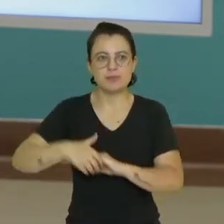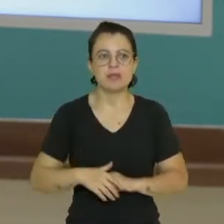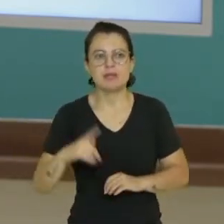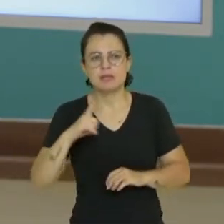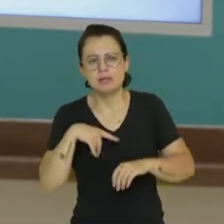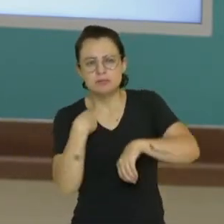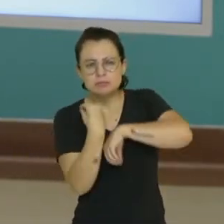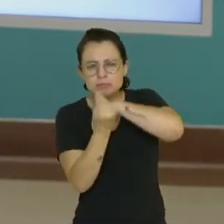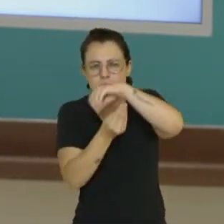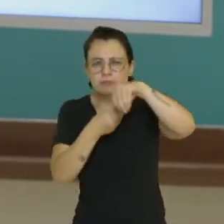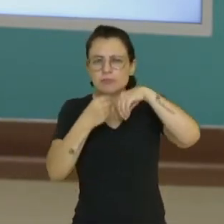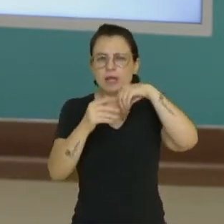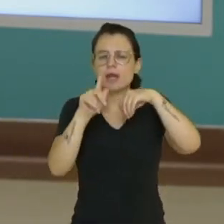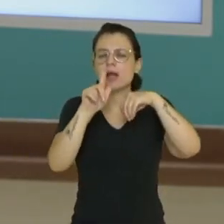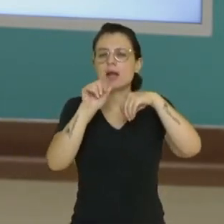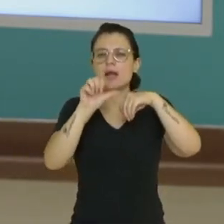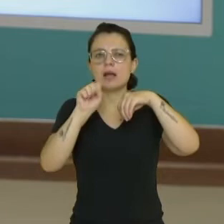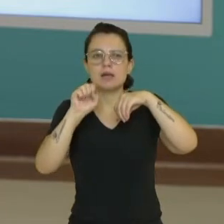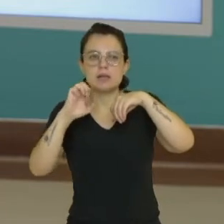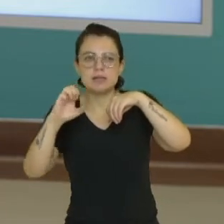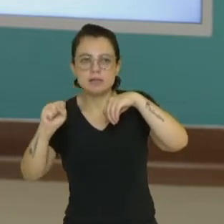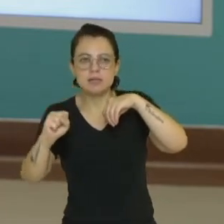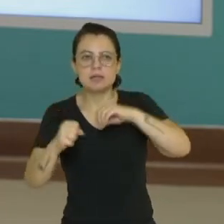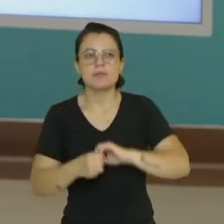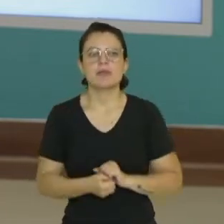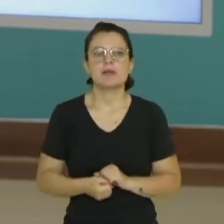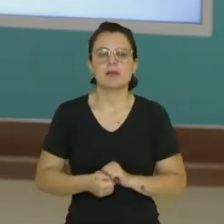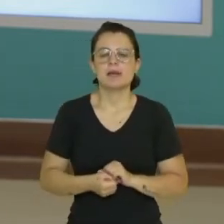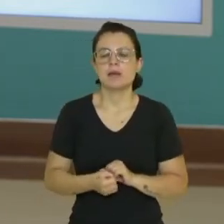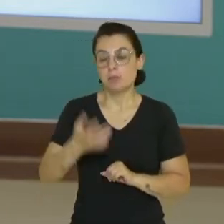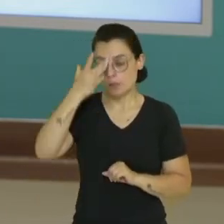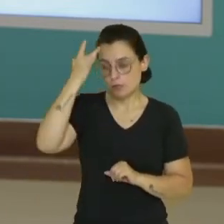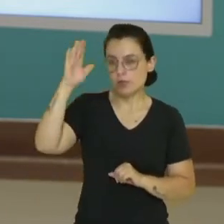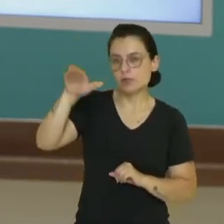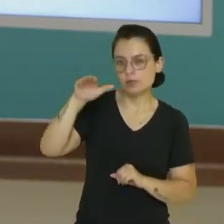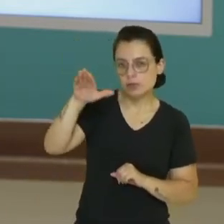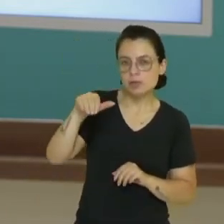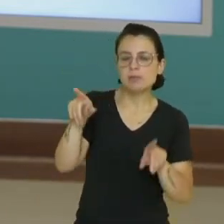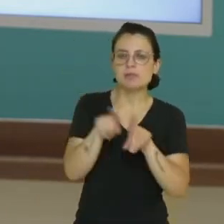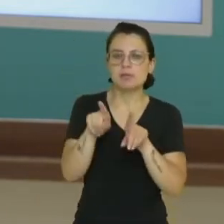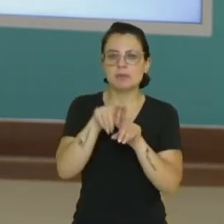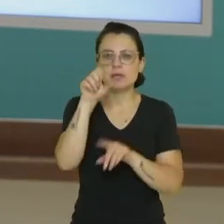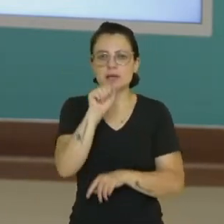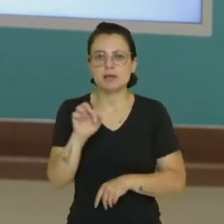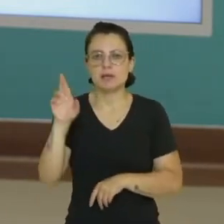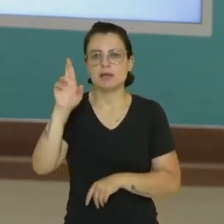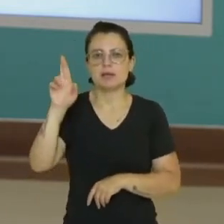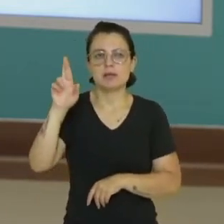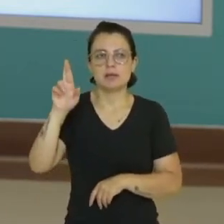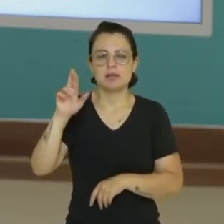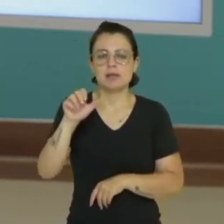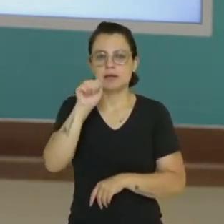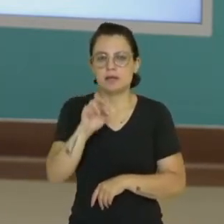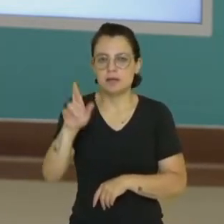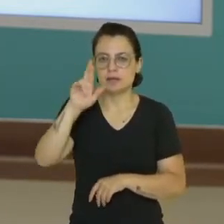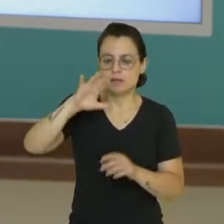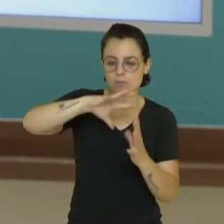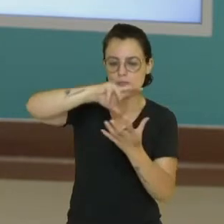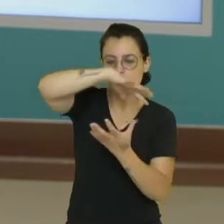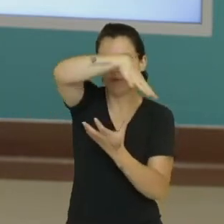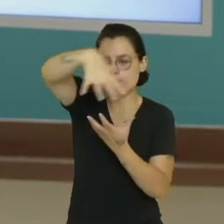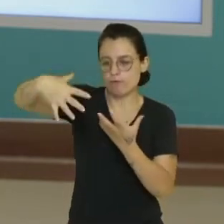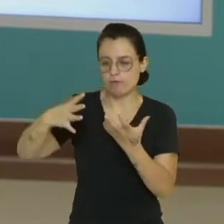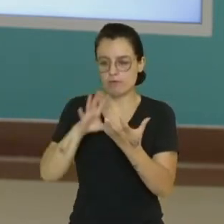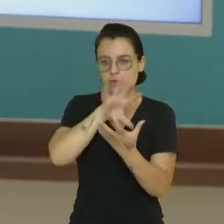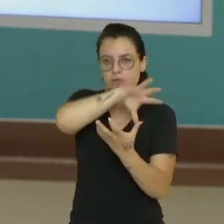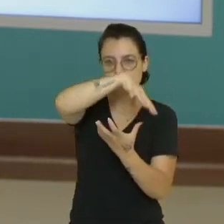de gases, e a atmosfera também é conhecida como ar, aquele ar que envolve o nosso planeta.